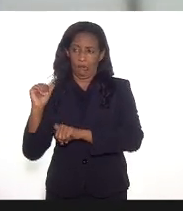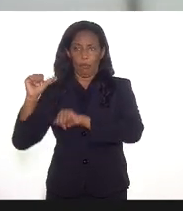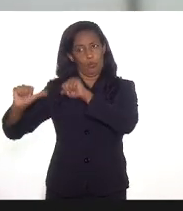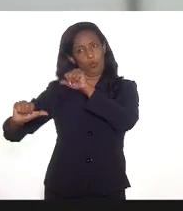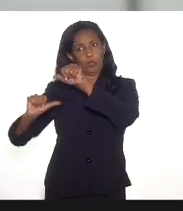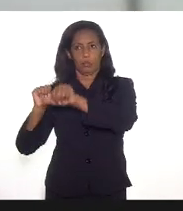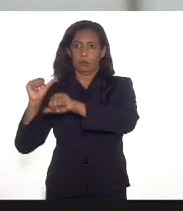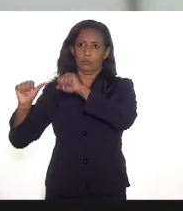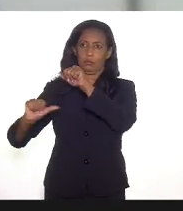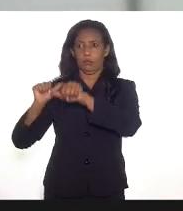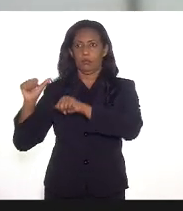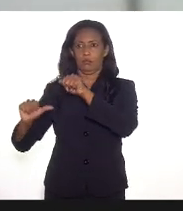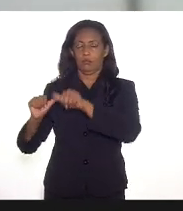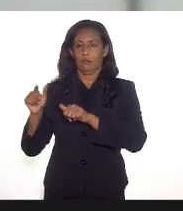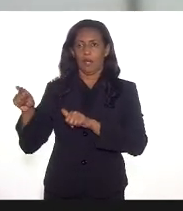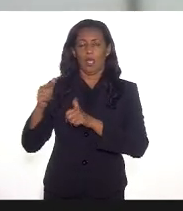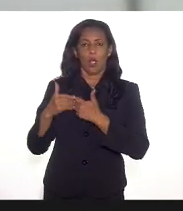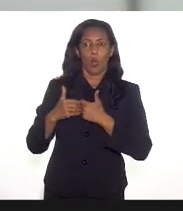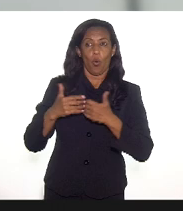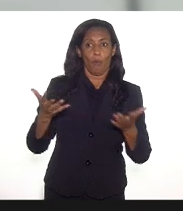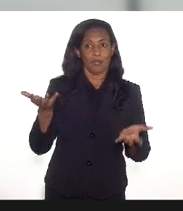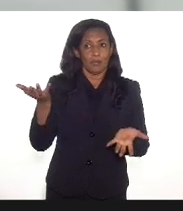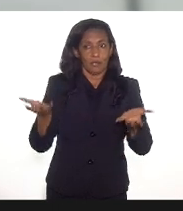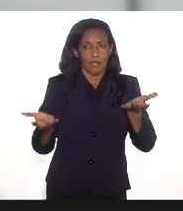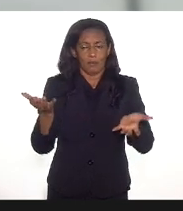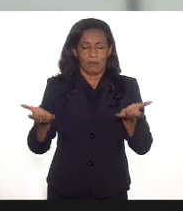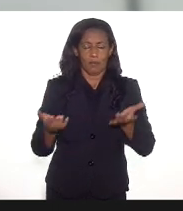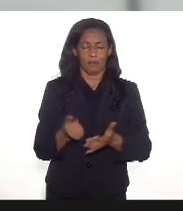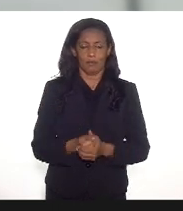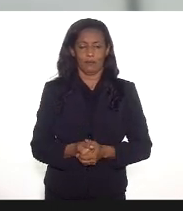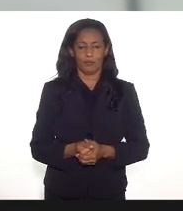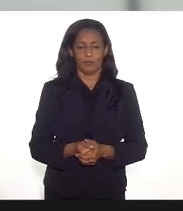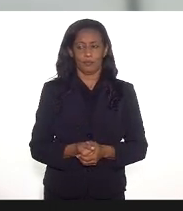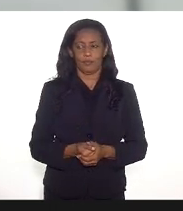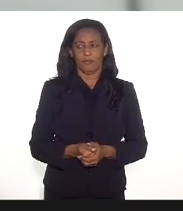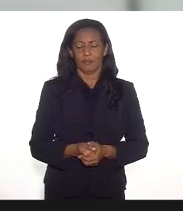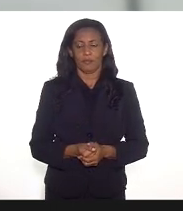né? Mas ele começa a se equilibrar lá em